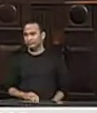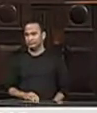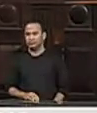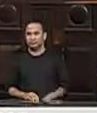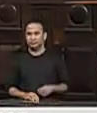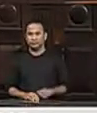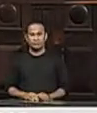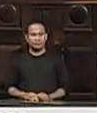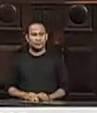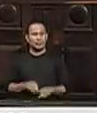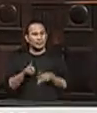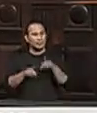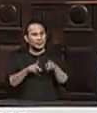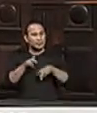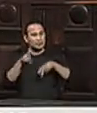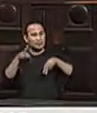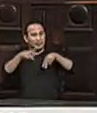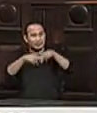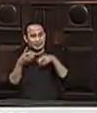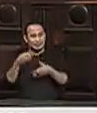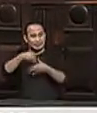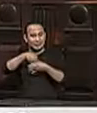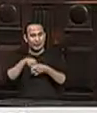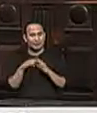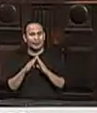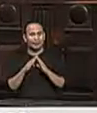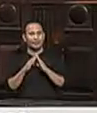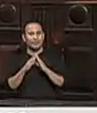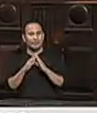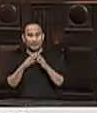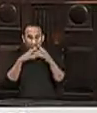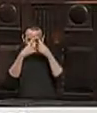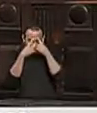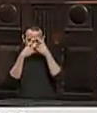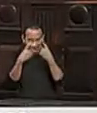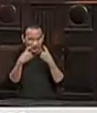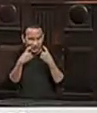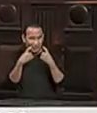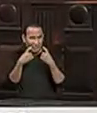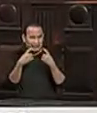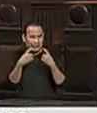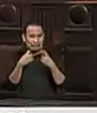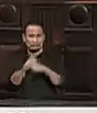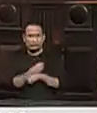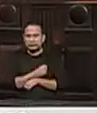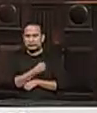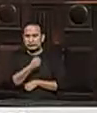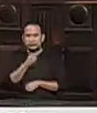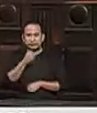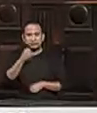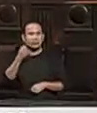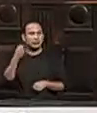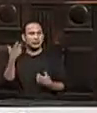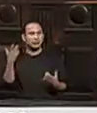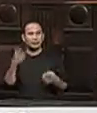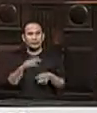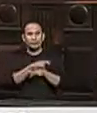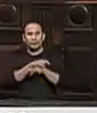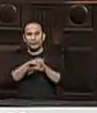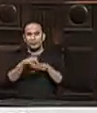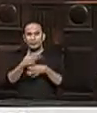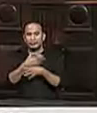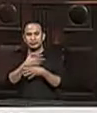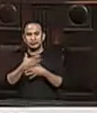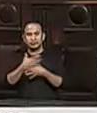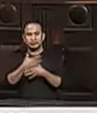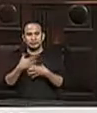a população presa dentro das casas, a violência nunca esteve tão grande em Resende, em Campos e outras cidades.